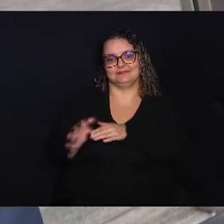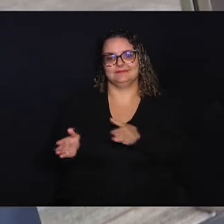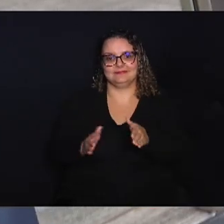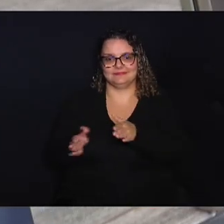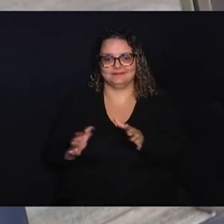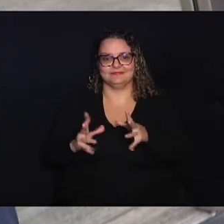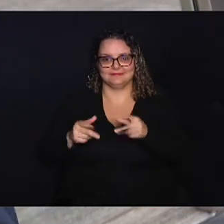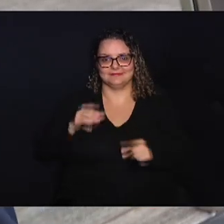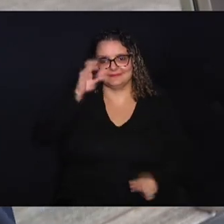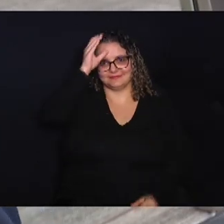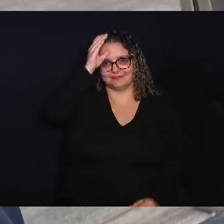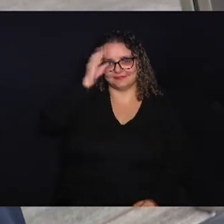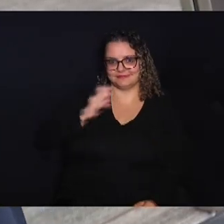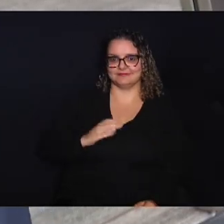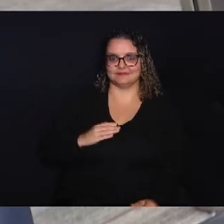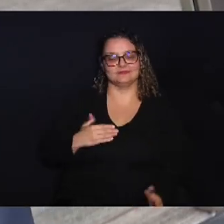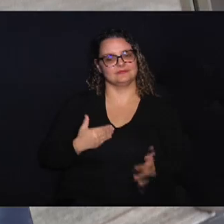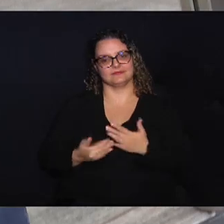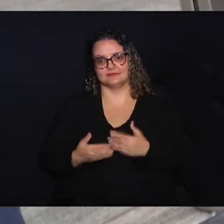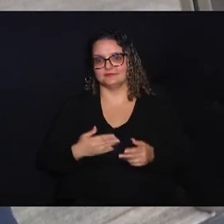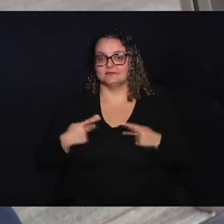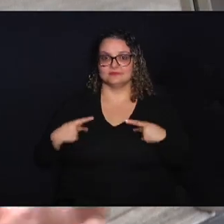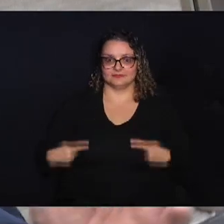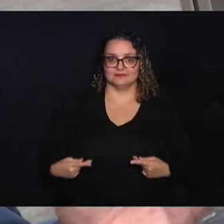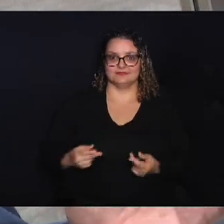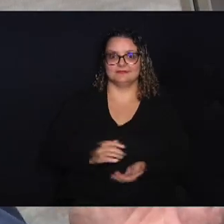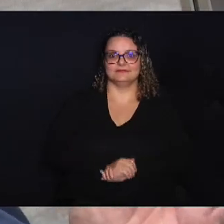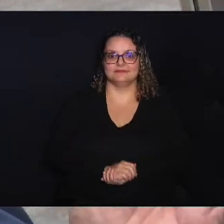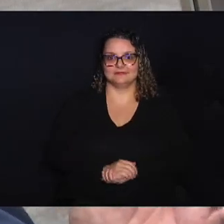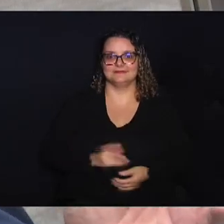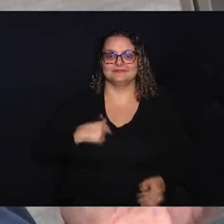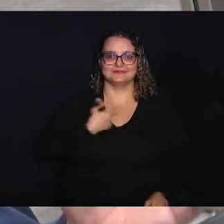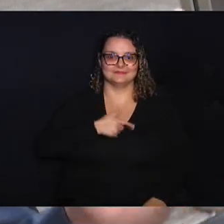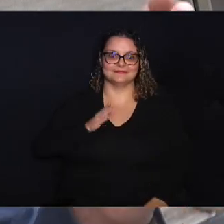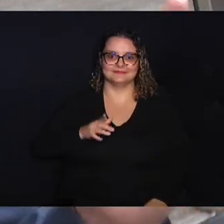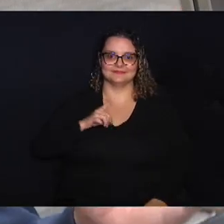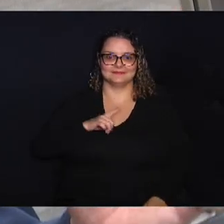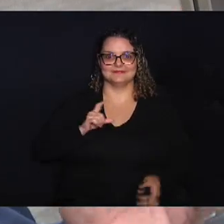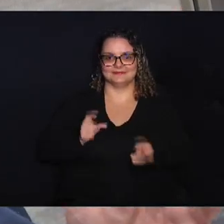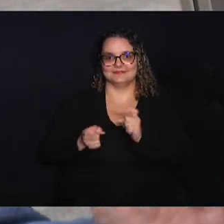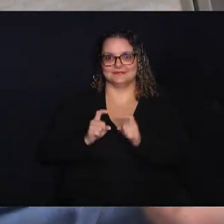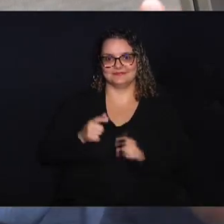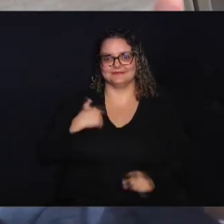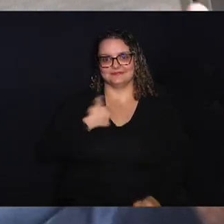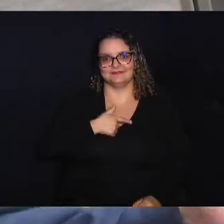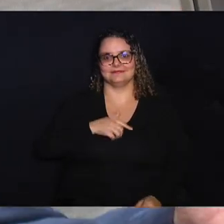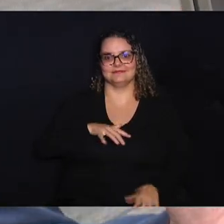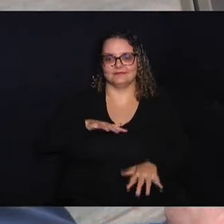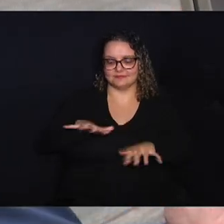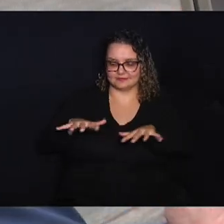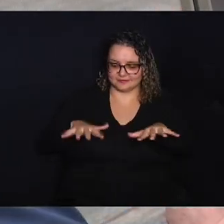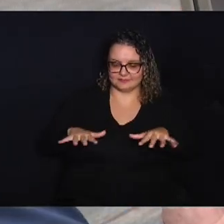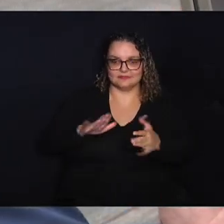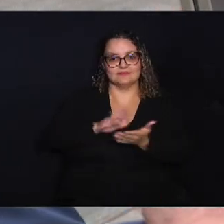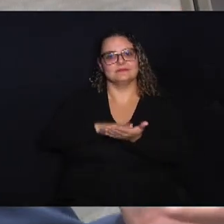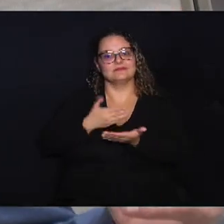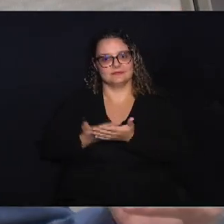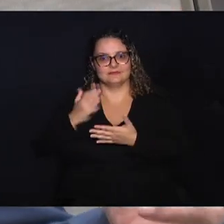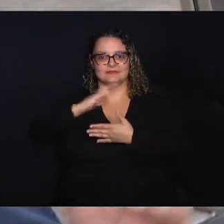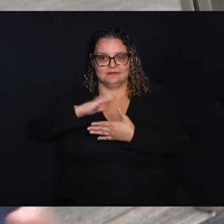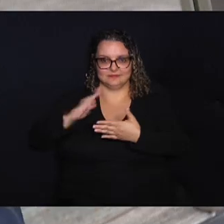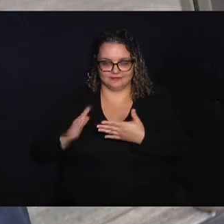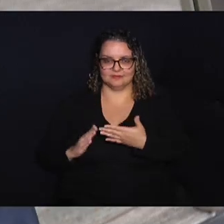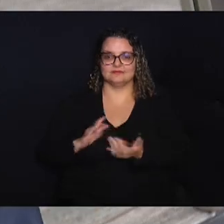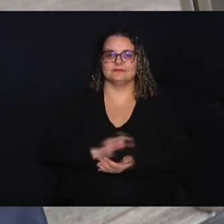os cidadãos, independente da sua condição. Nós já temos todas as nossas reuniões e sessões com intérprete de Libras, né, para